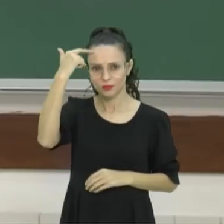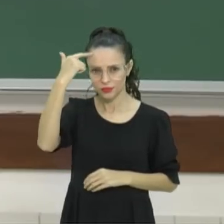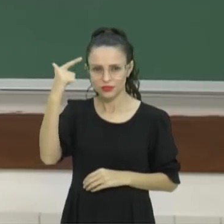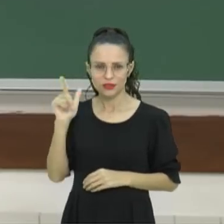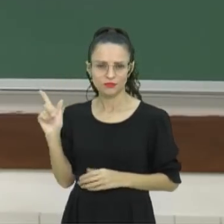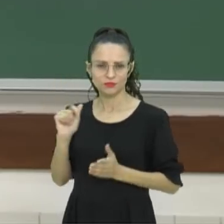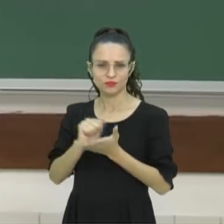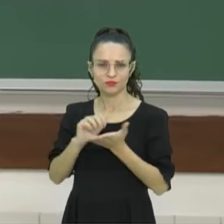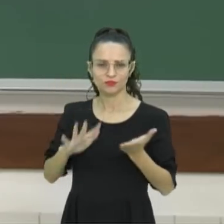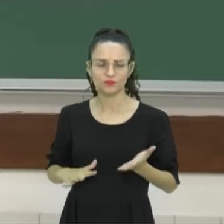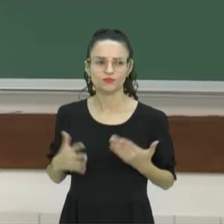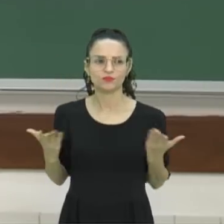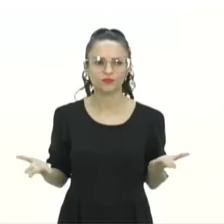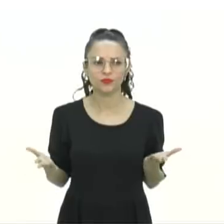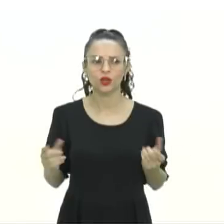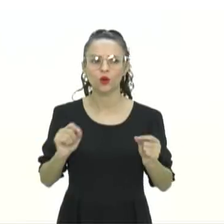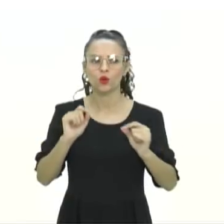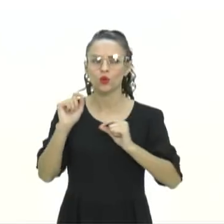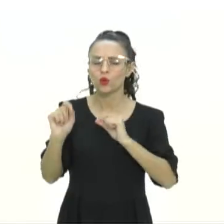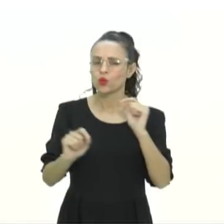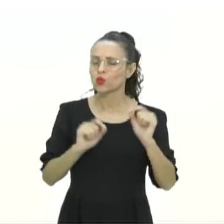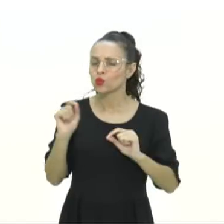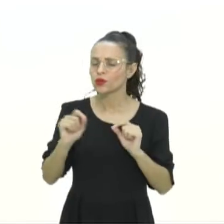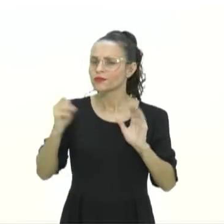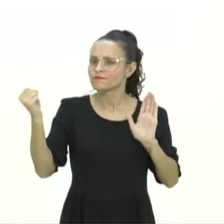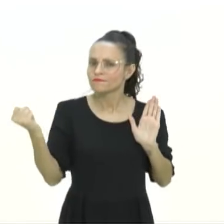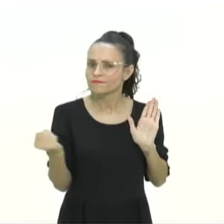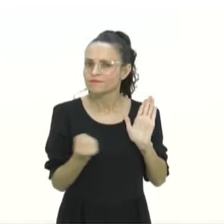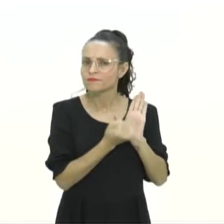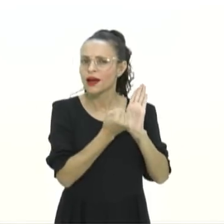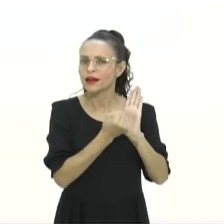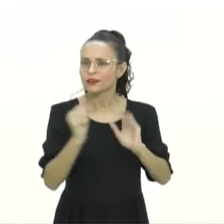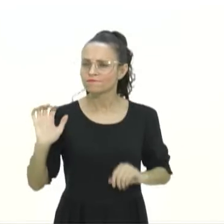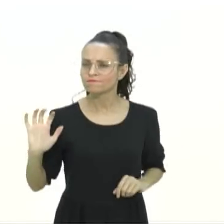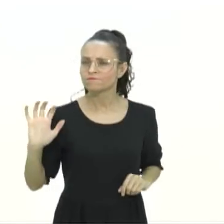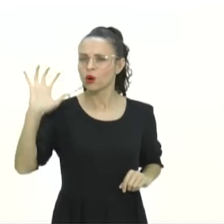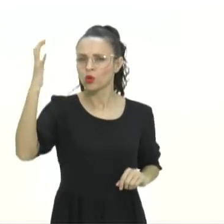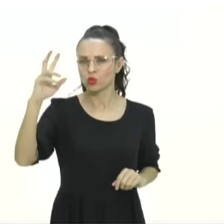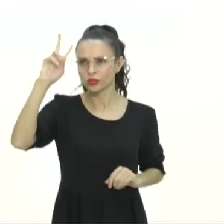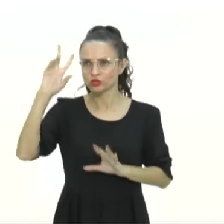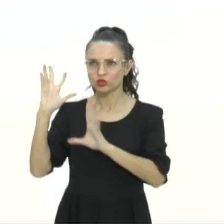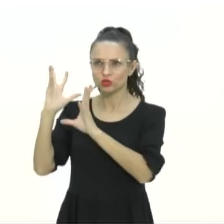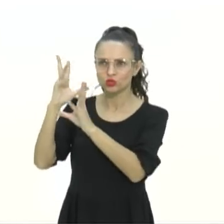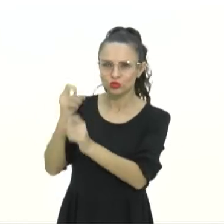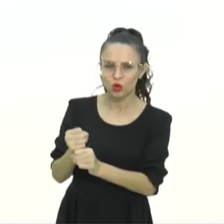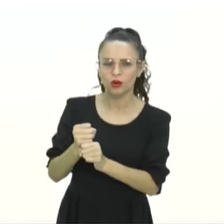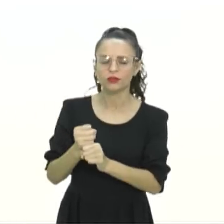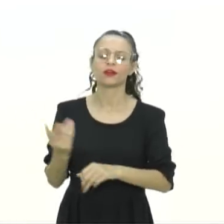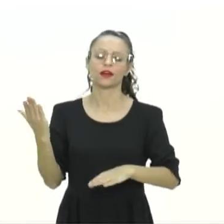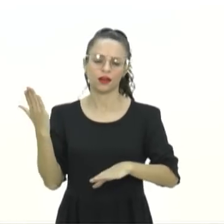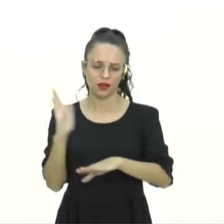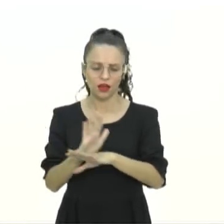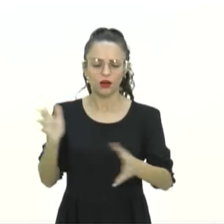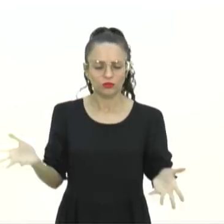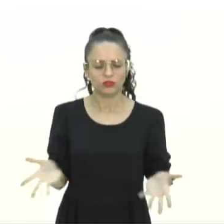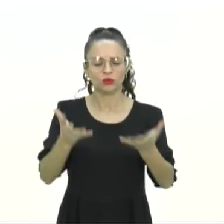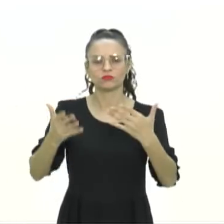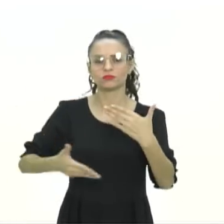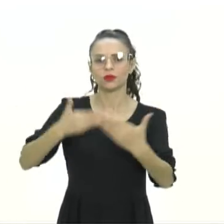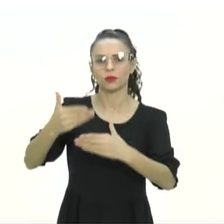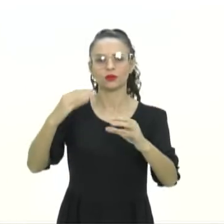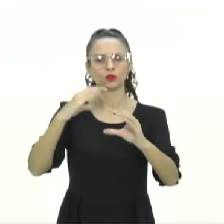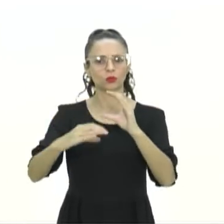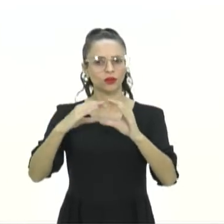questão. Qual o evento histórico auxiliou no desenvolvimento das